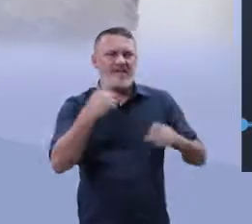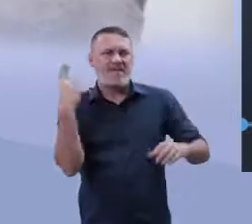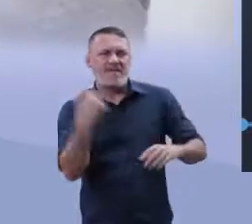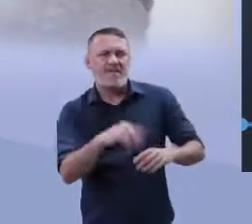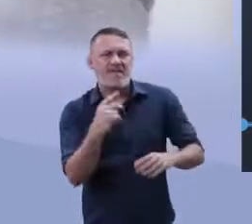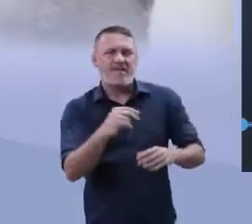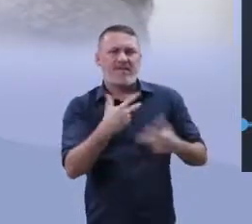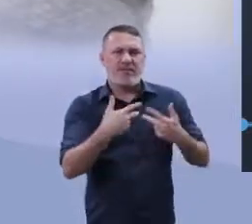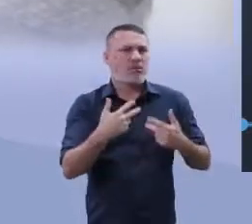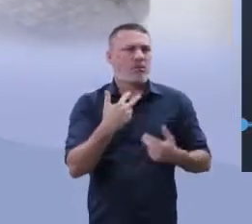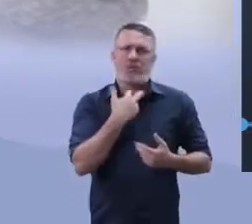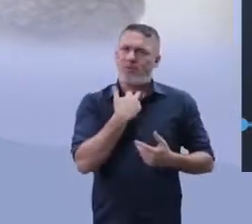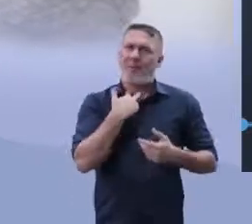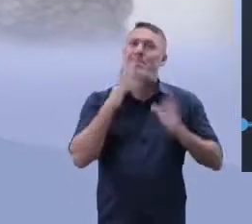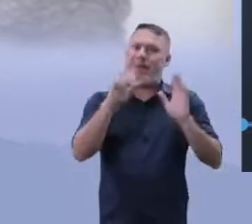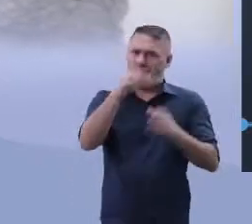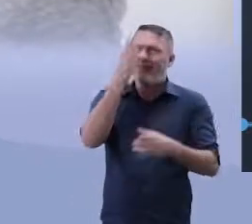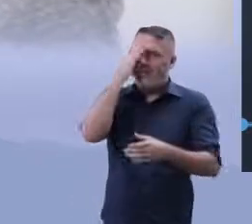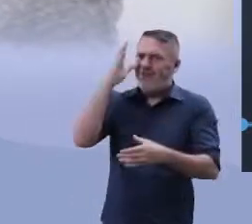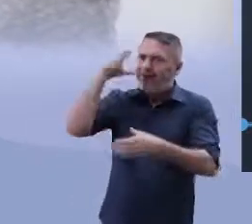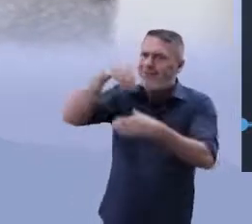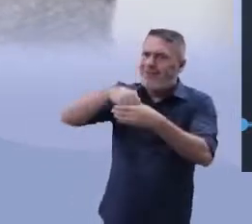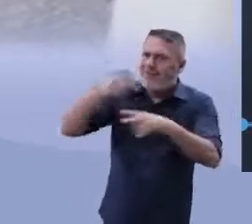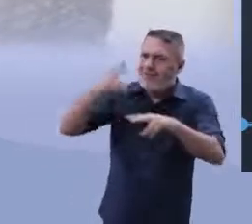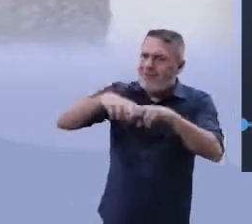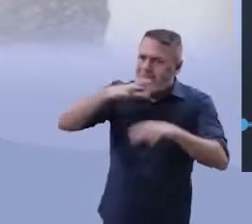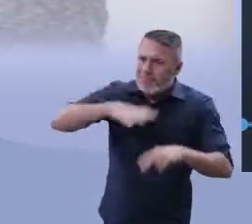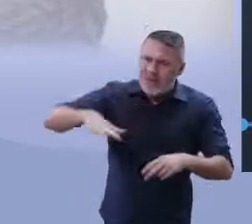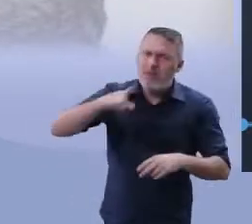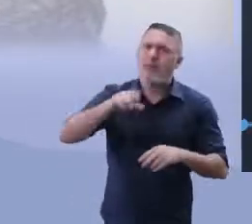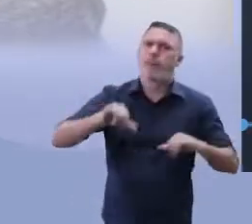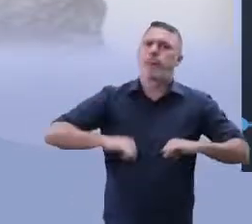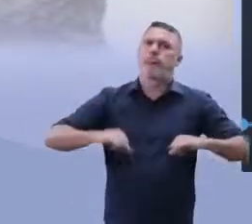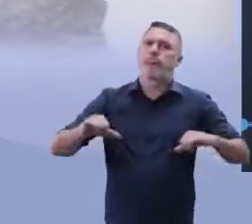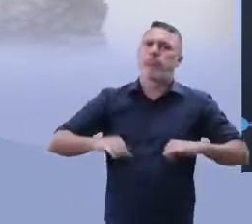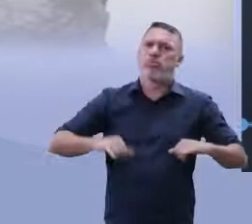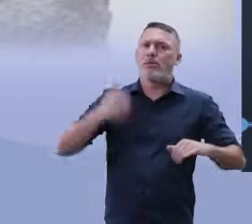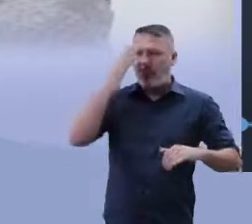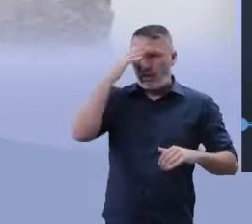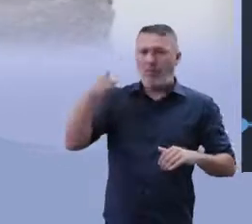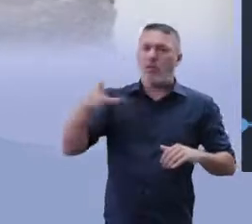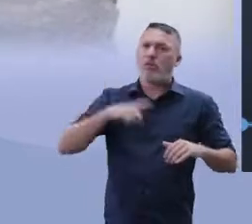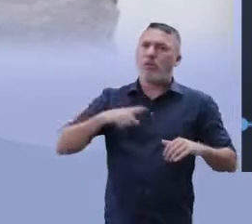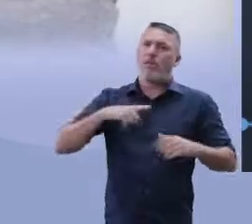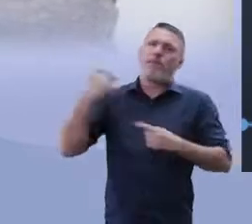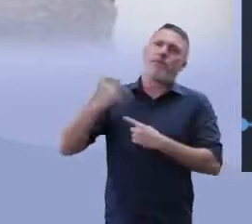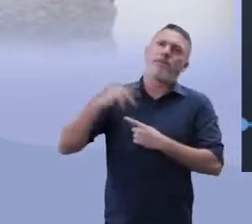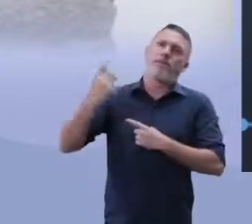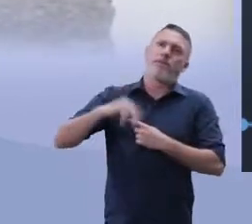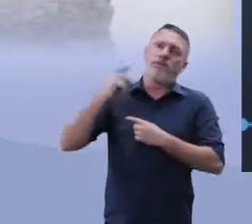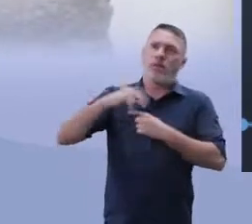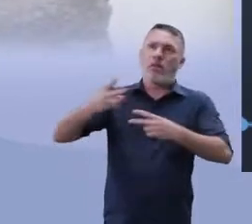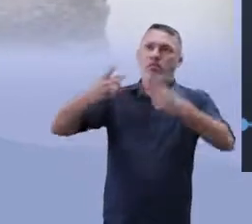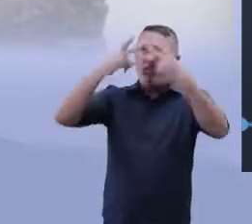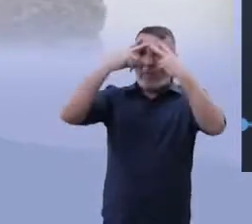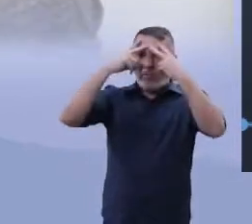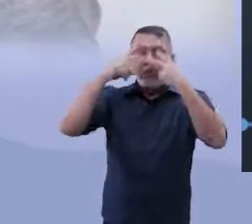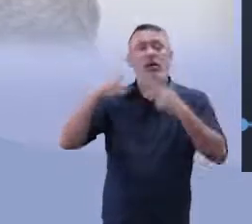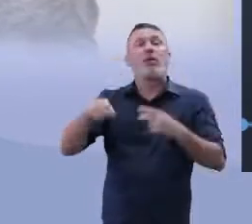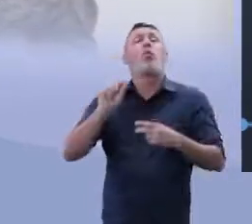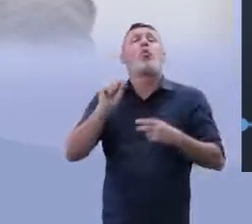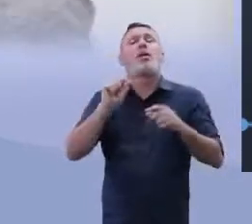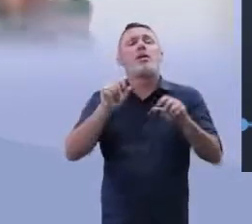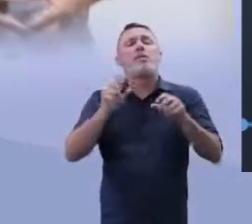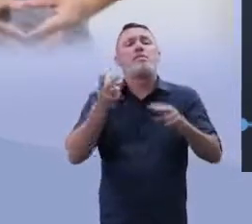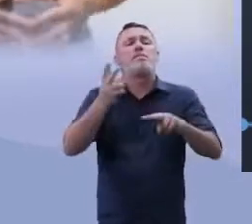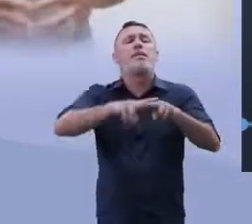Mas o que ocorre no sistema prisional hoje é um sistema violento. É o considerado escola do crime. Né? Ela não tem o seu papel. Gente, lembrando